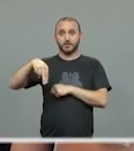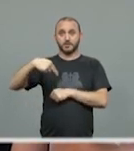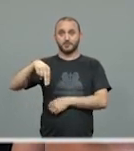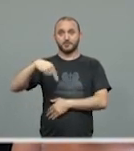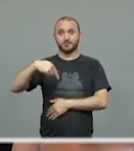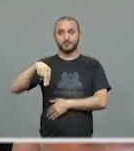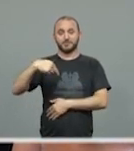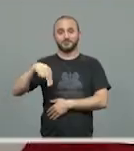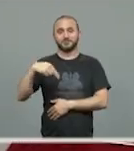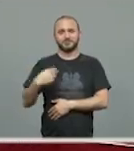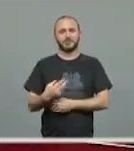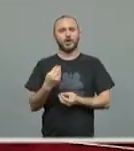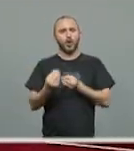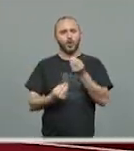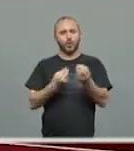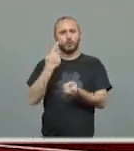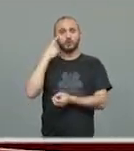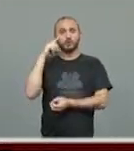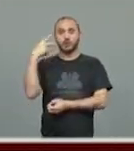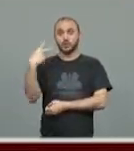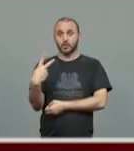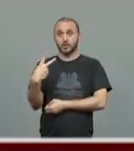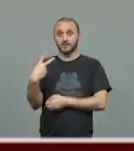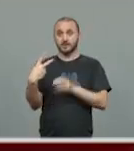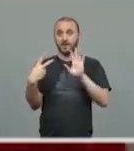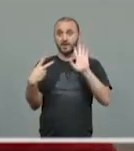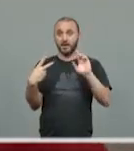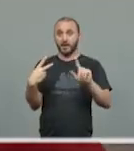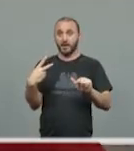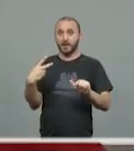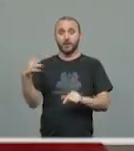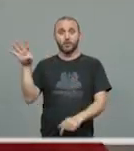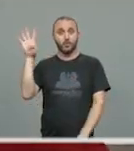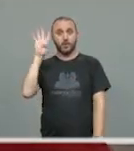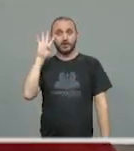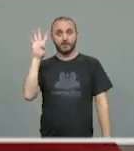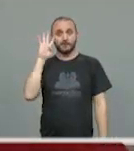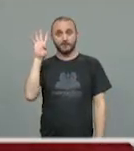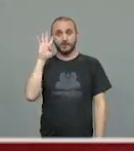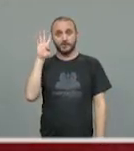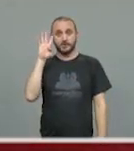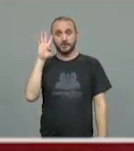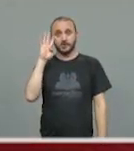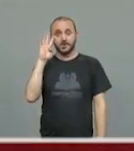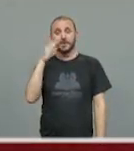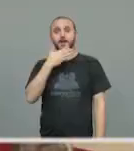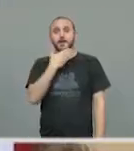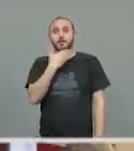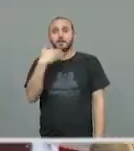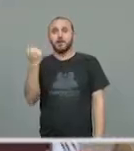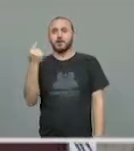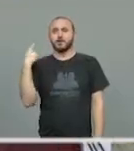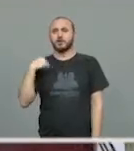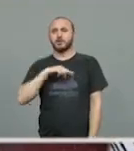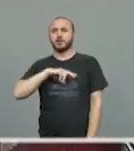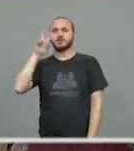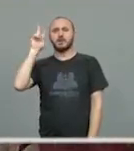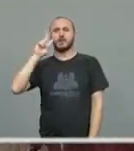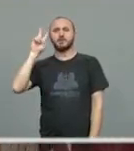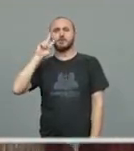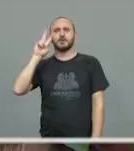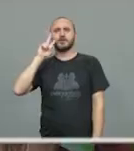1º de novembro. Como dia 2 caiu numa quarta, para a melhor celebração do povo de